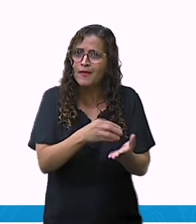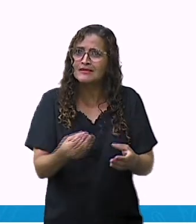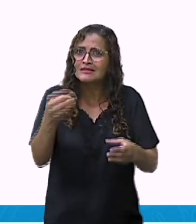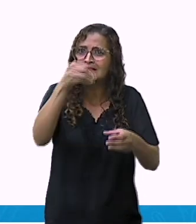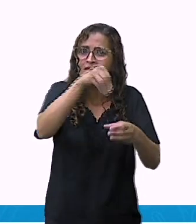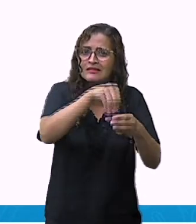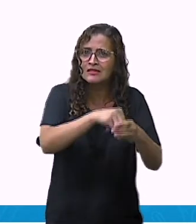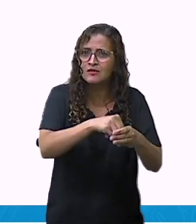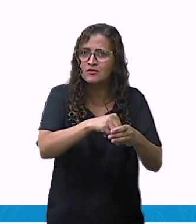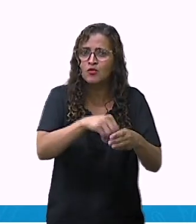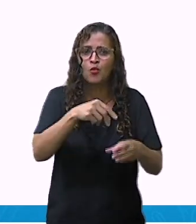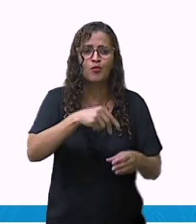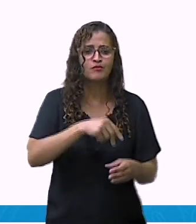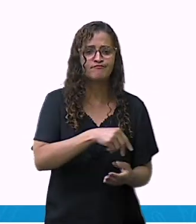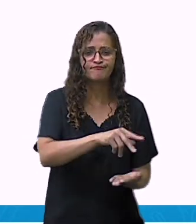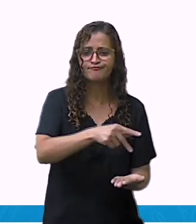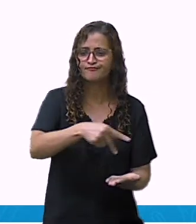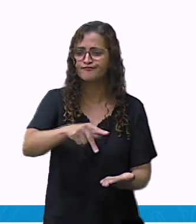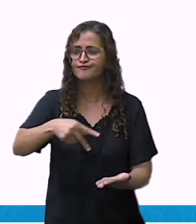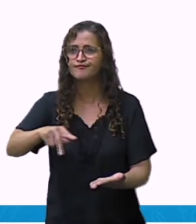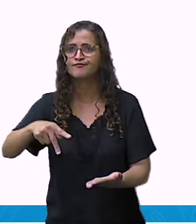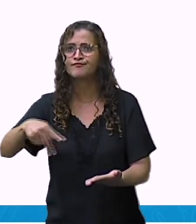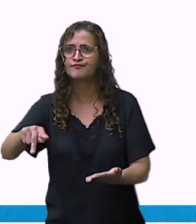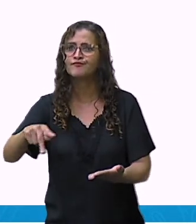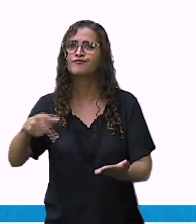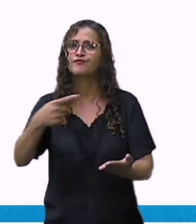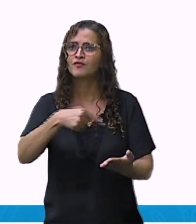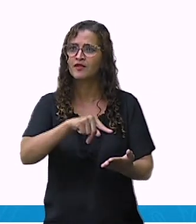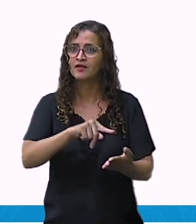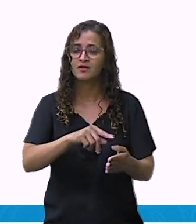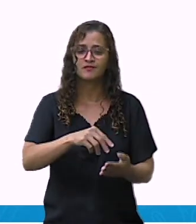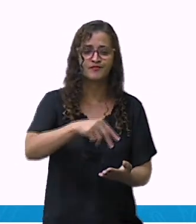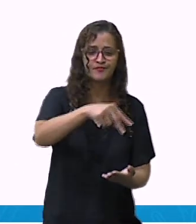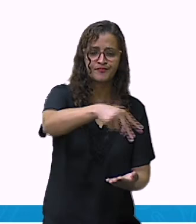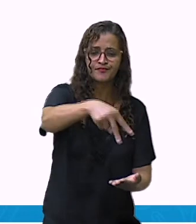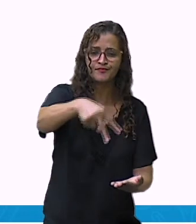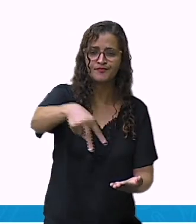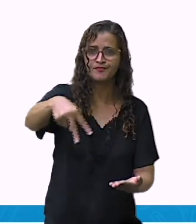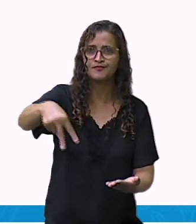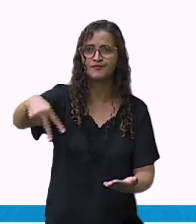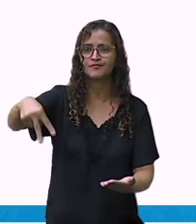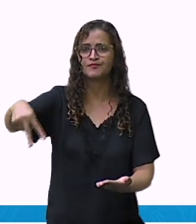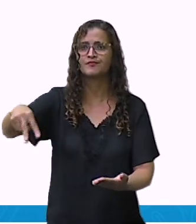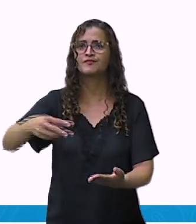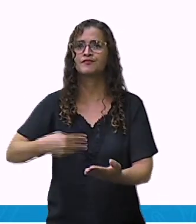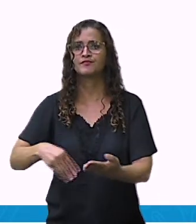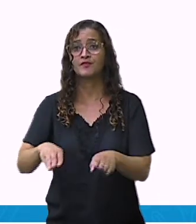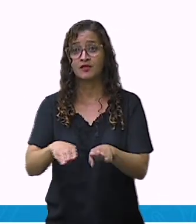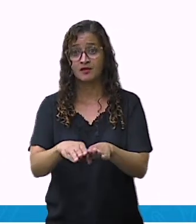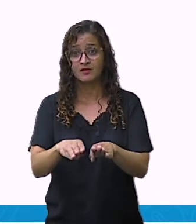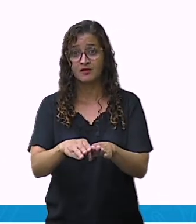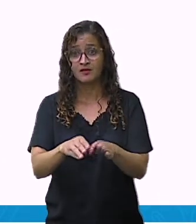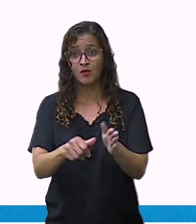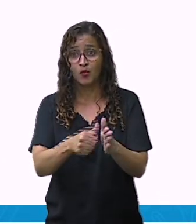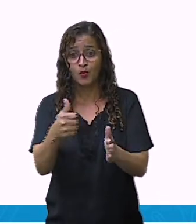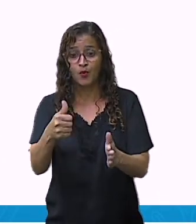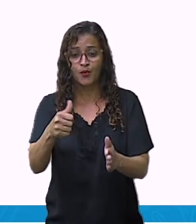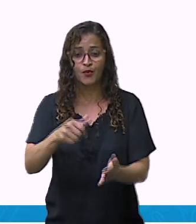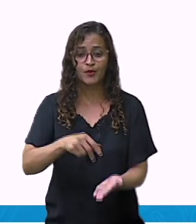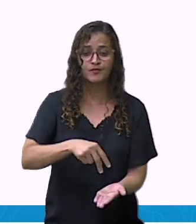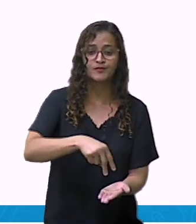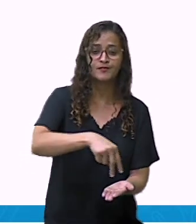das pequenas peças do xadrez que são colocadas na fileira e são as primeiras a andar